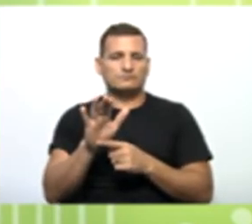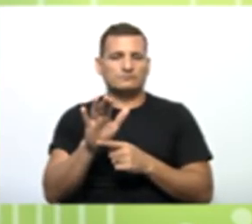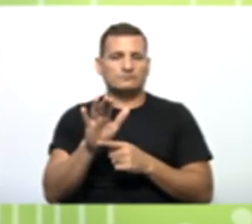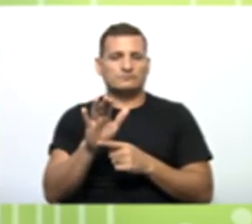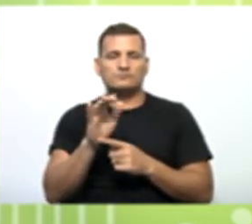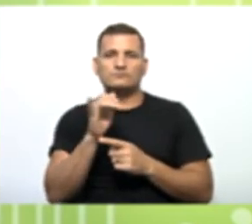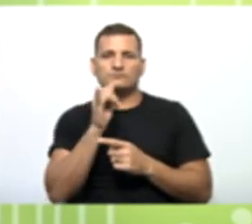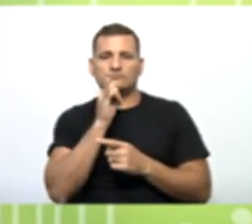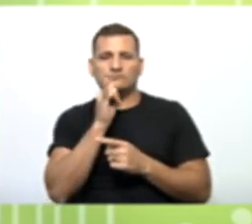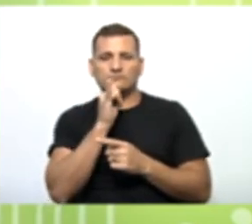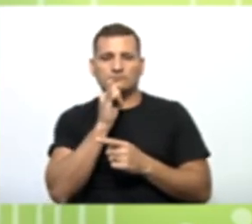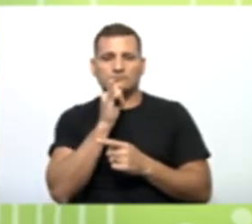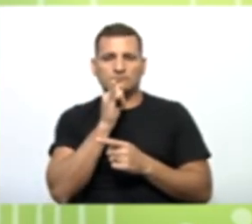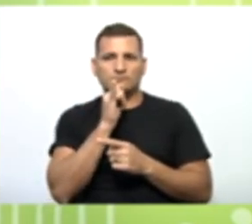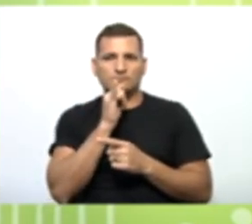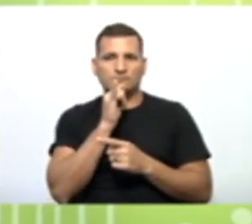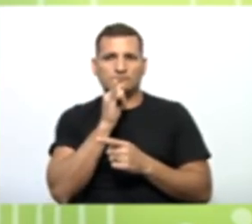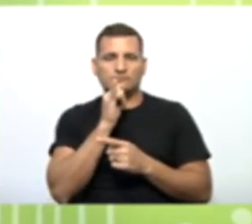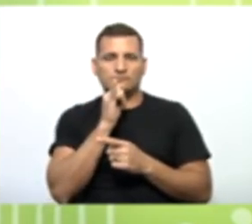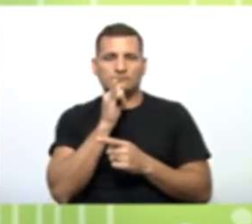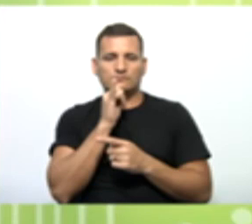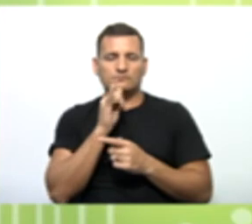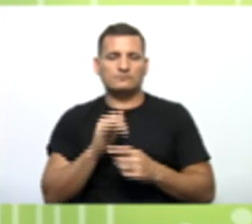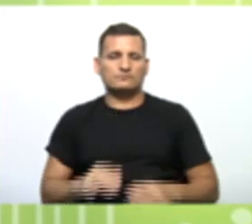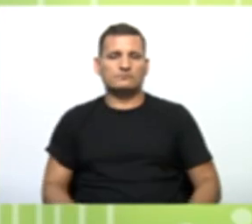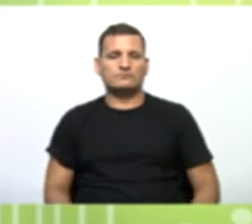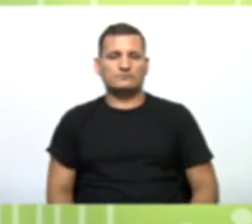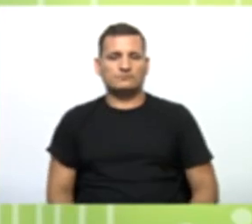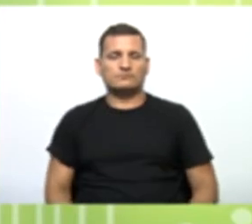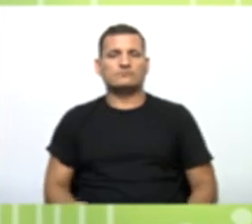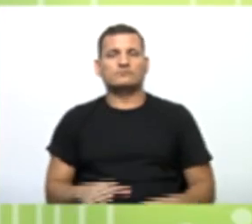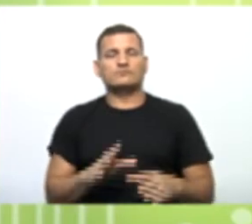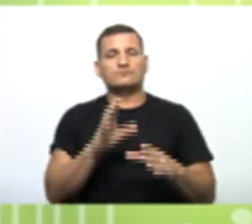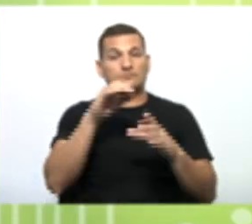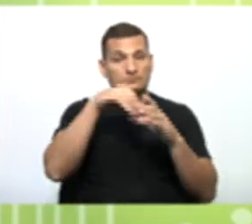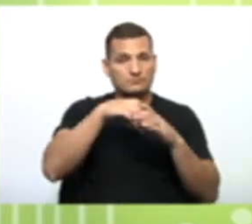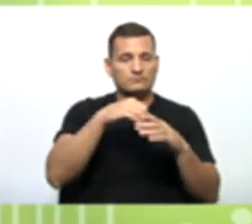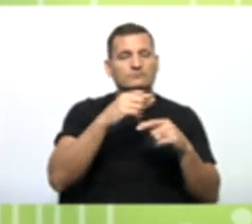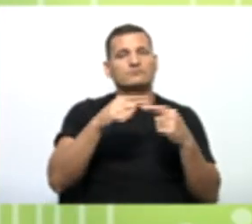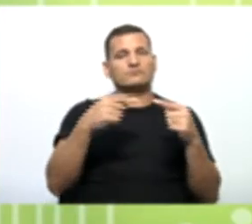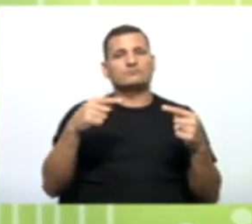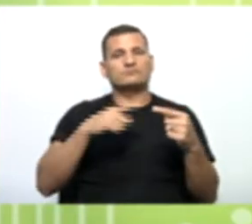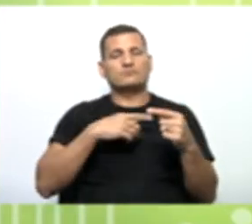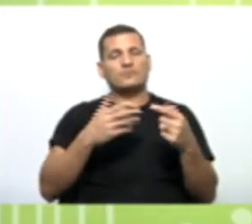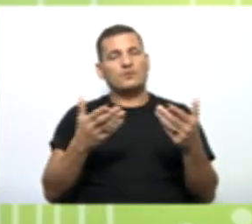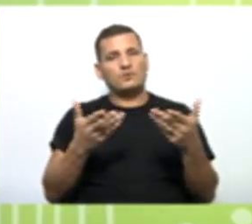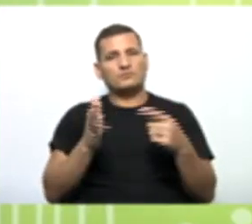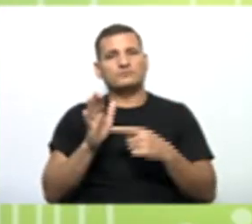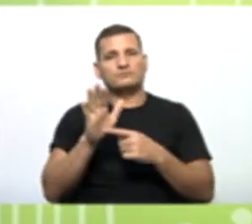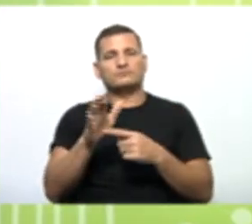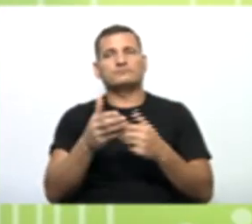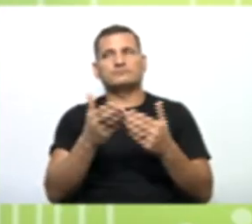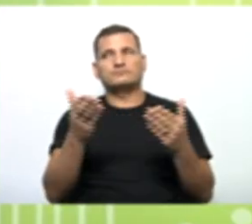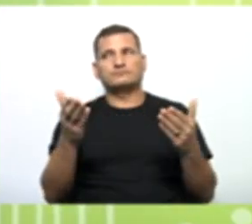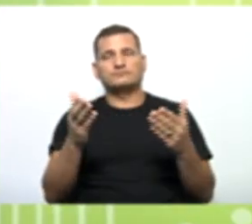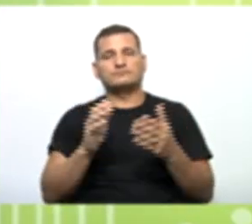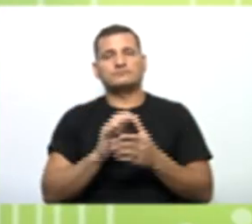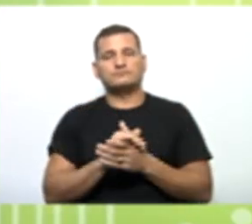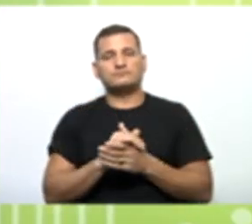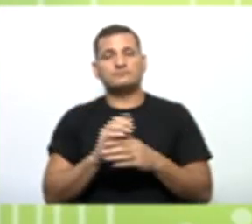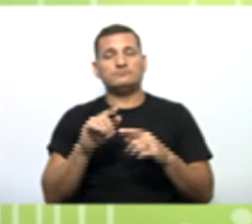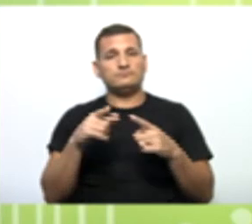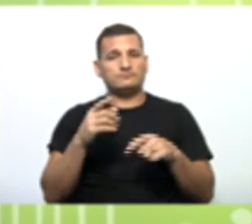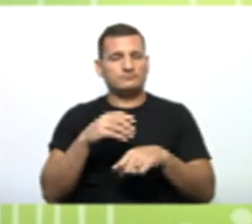um exemplo que está no nosso material e eu vou disponibilizar para vocês. Mas assim,